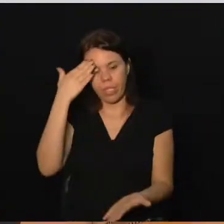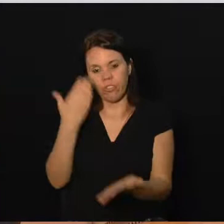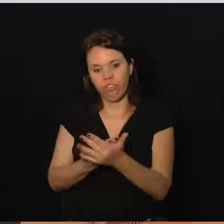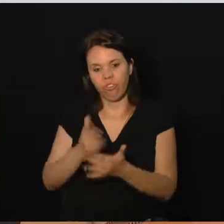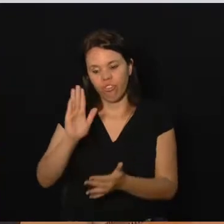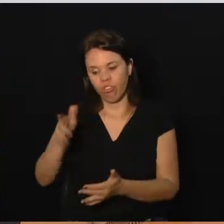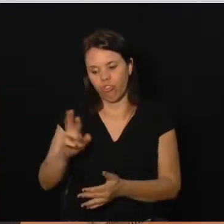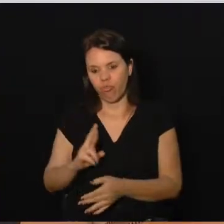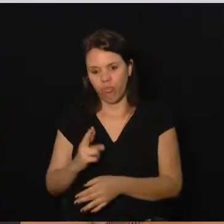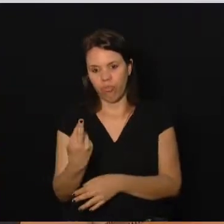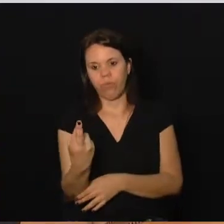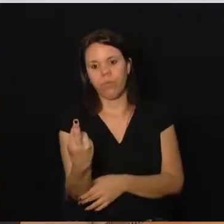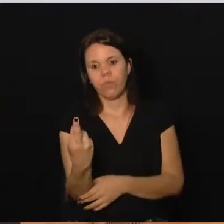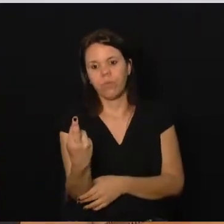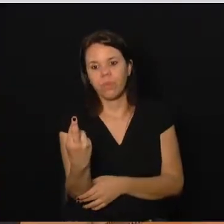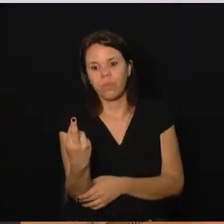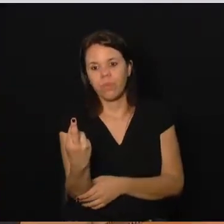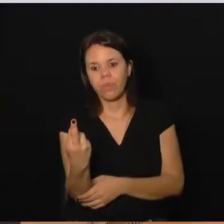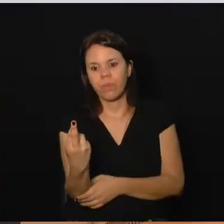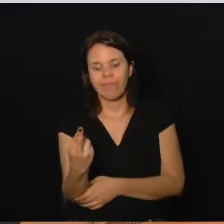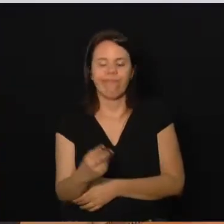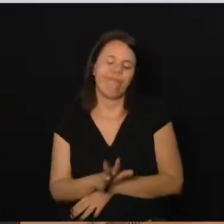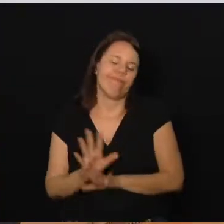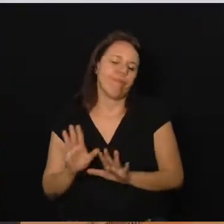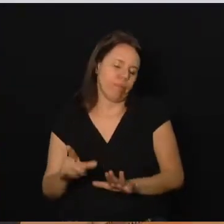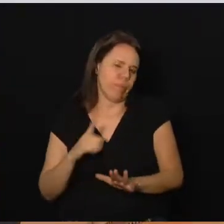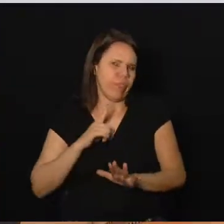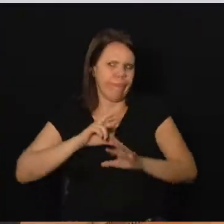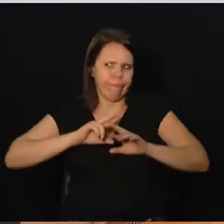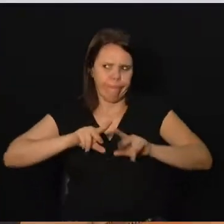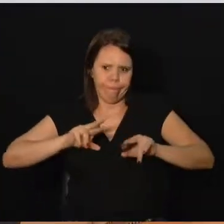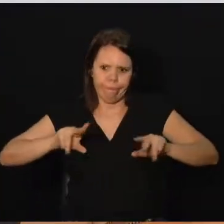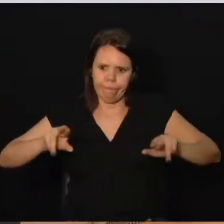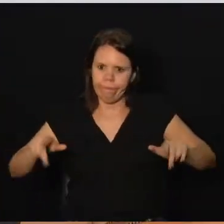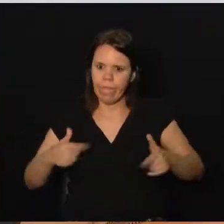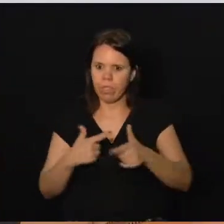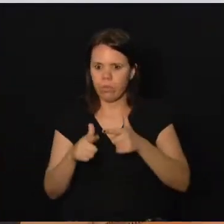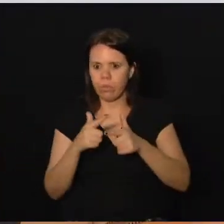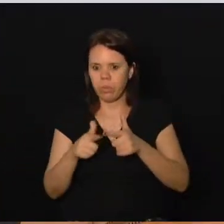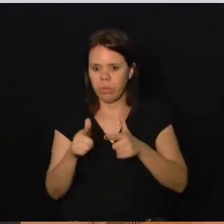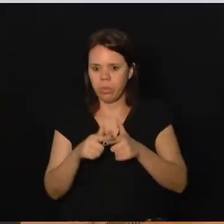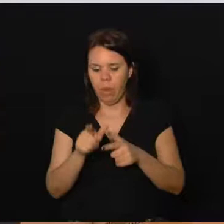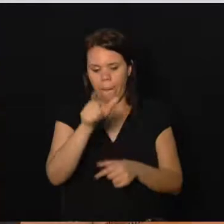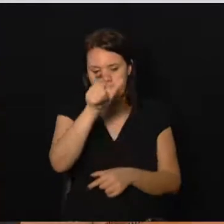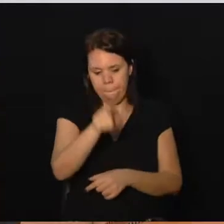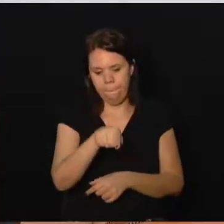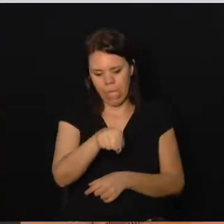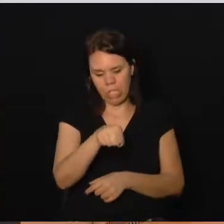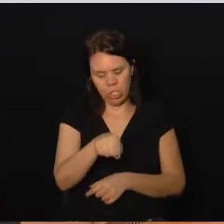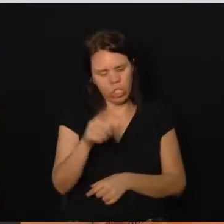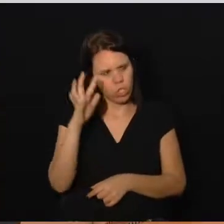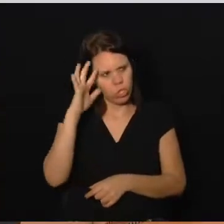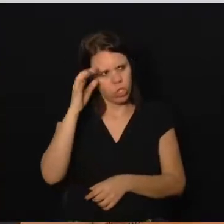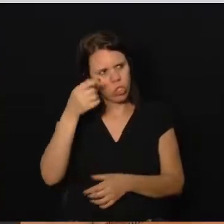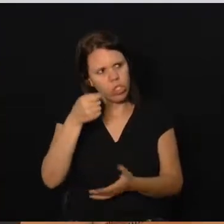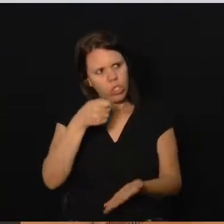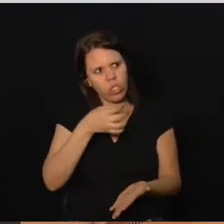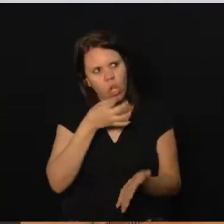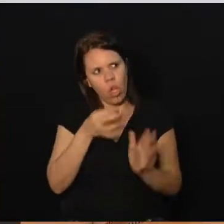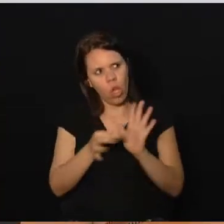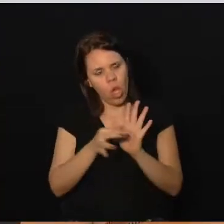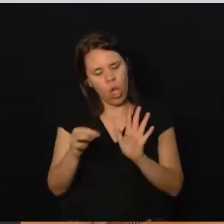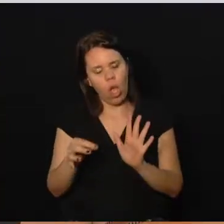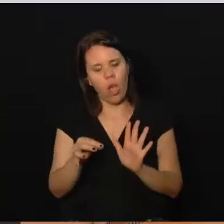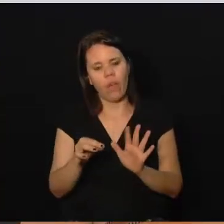uma solução. Mas existem vários problemas. Quando a pessoa resolve se tratar, existe o uso da droga,